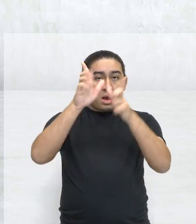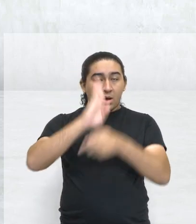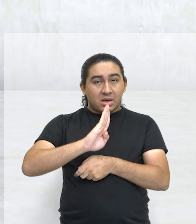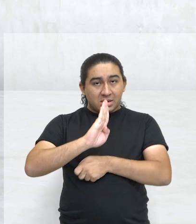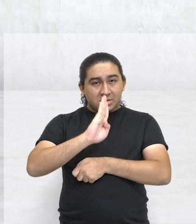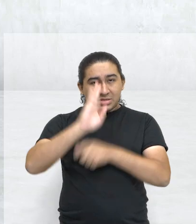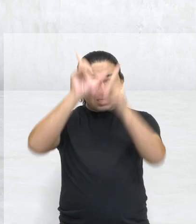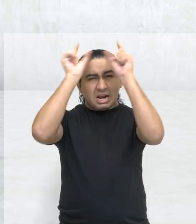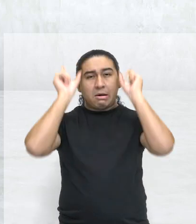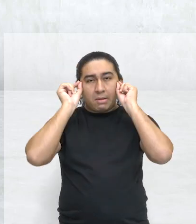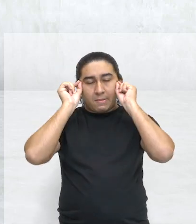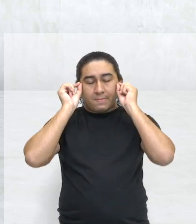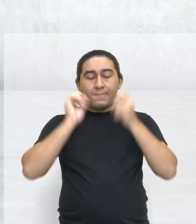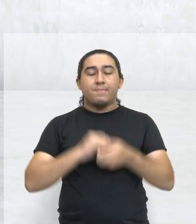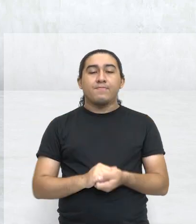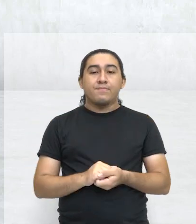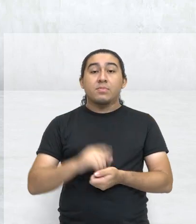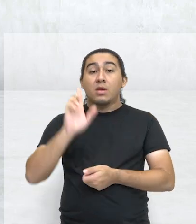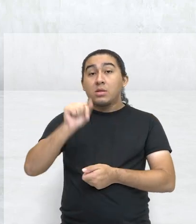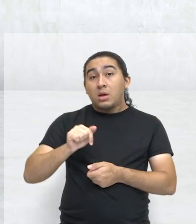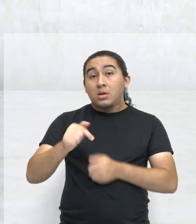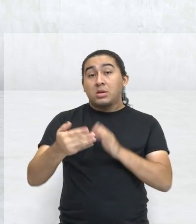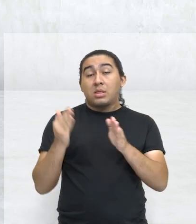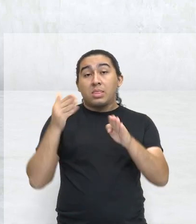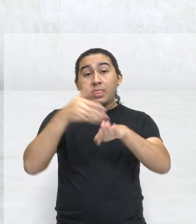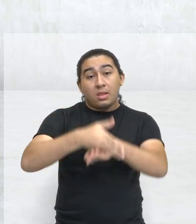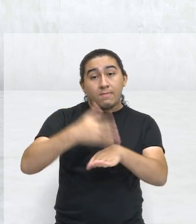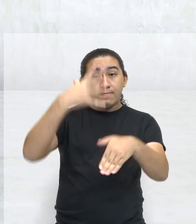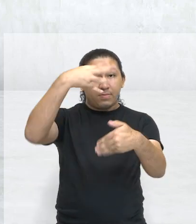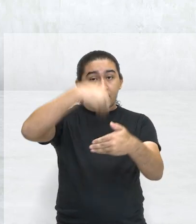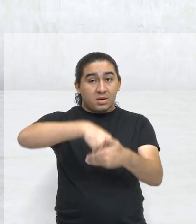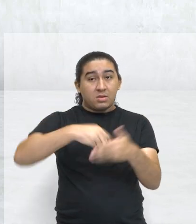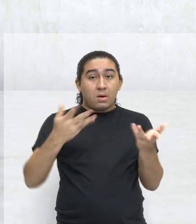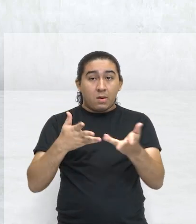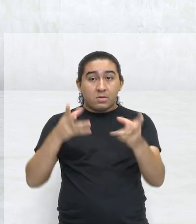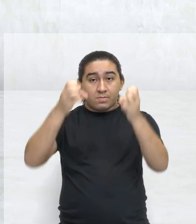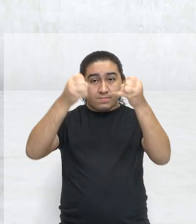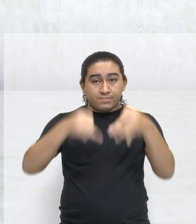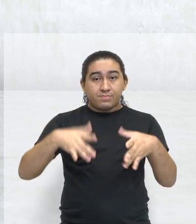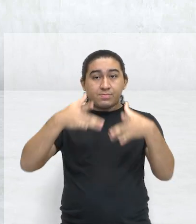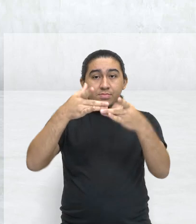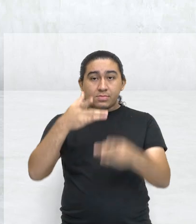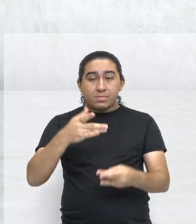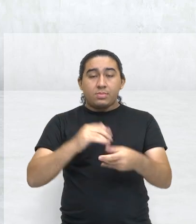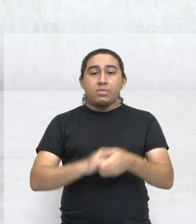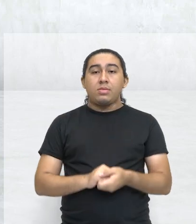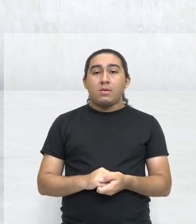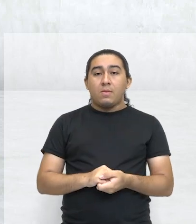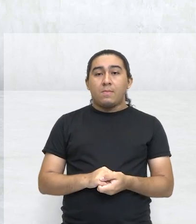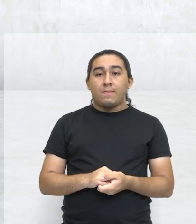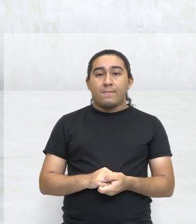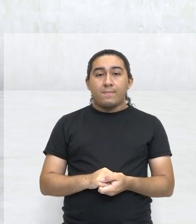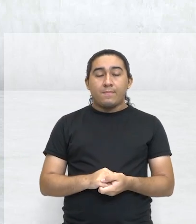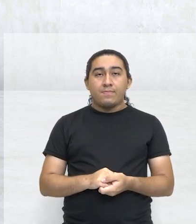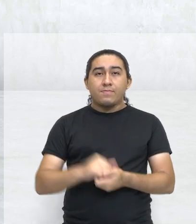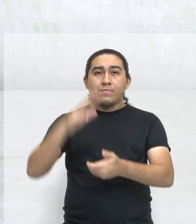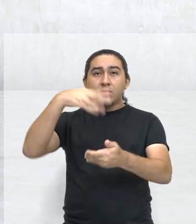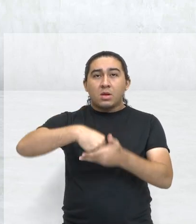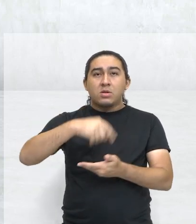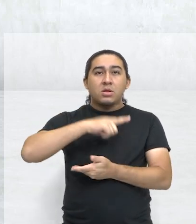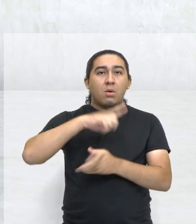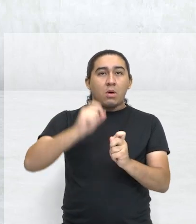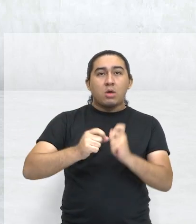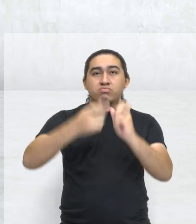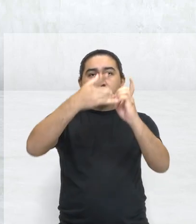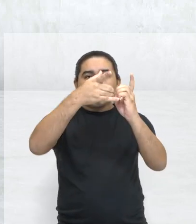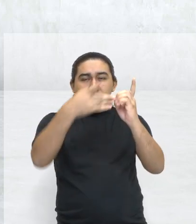dá alusão lá nos primórdios da cultura grega. Tá? Então, esse aí é o Salão Nobre. No